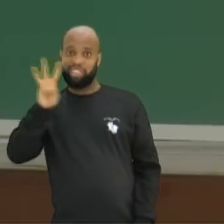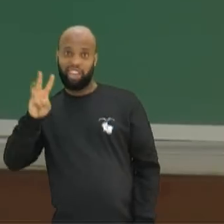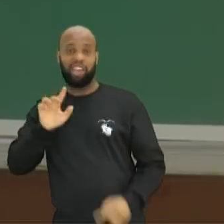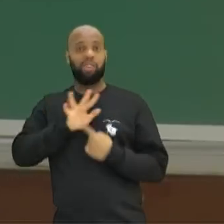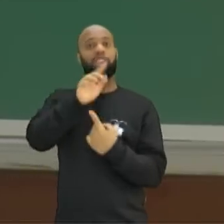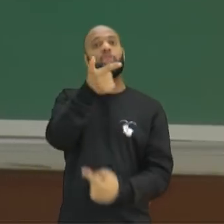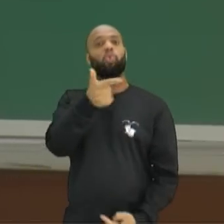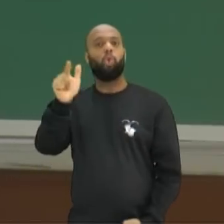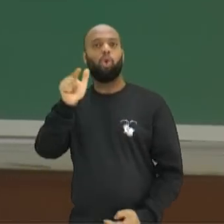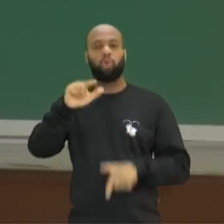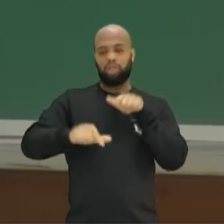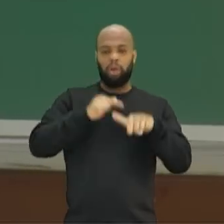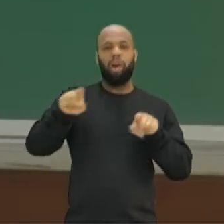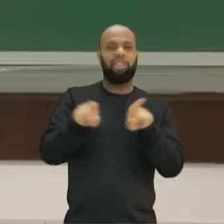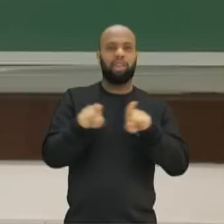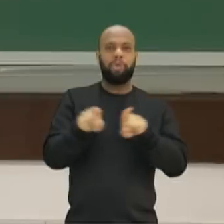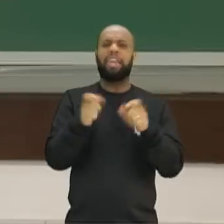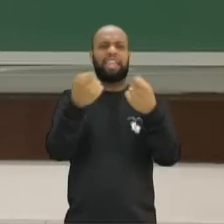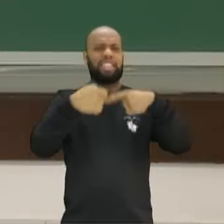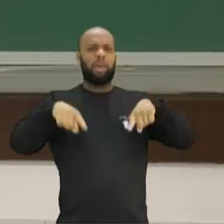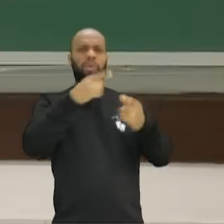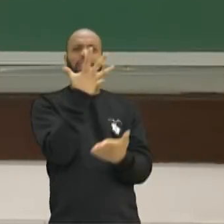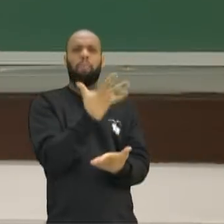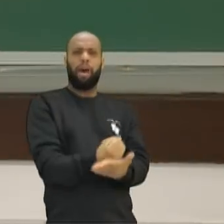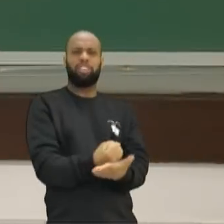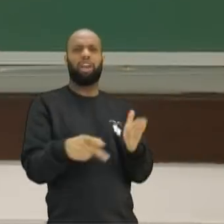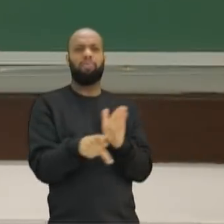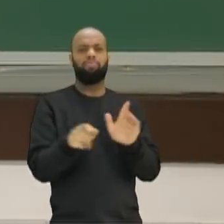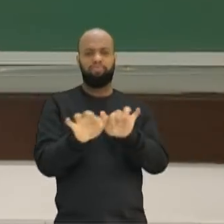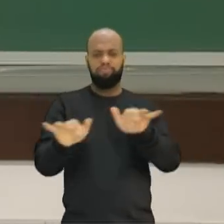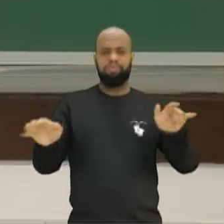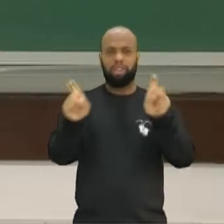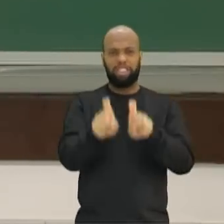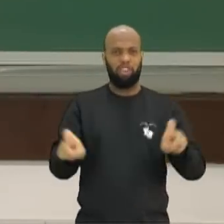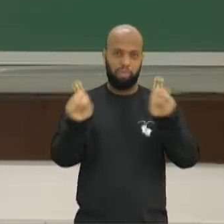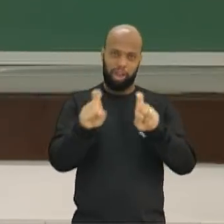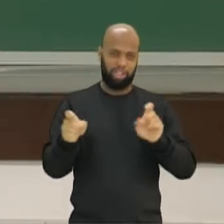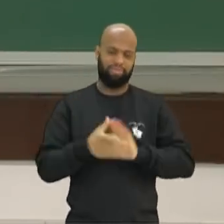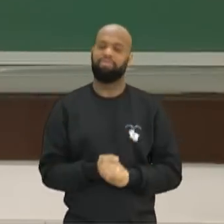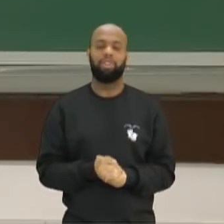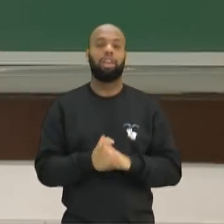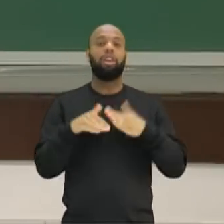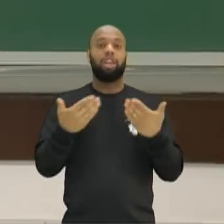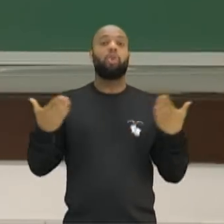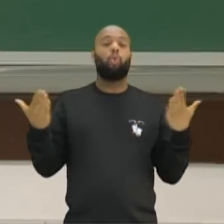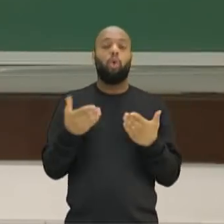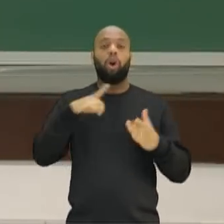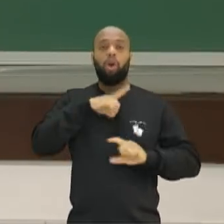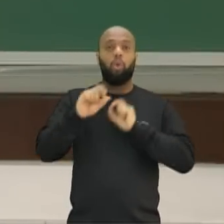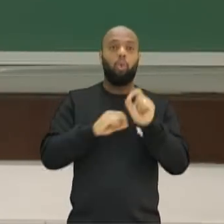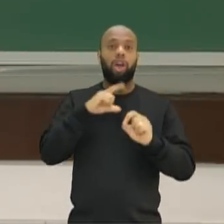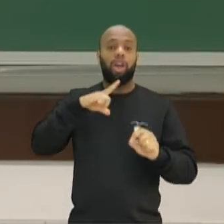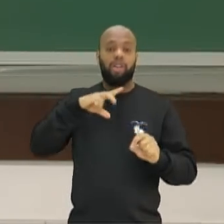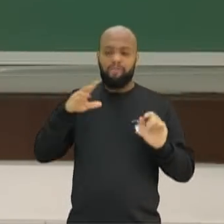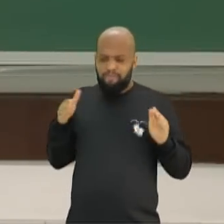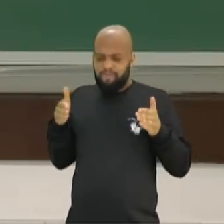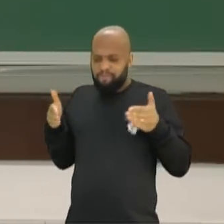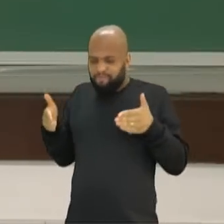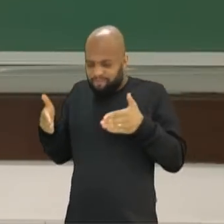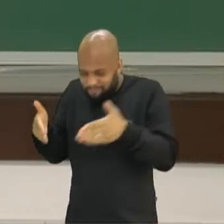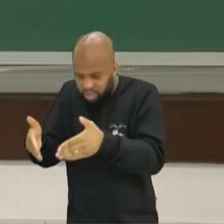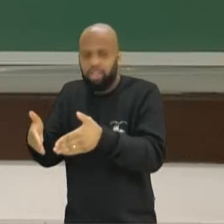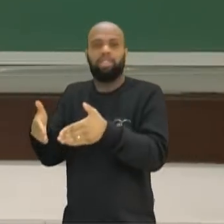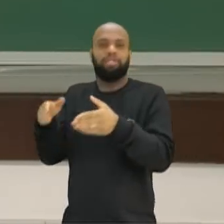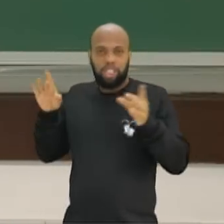serviço e ainda dizendo que não precisa ser instalado nos computadores. Então, ele vai refinando cada vez mais